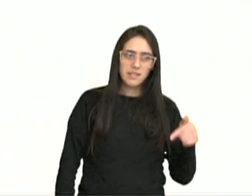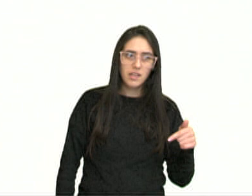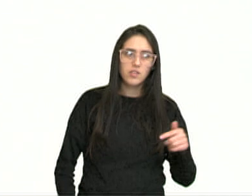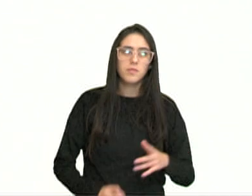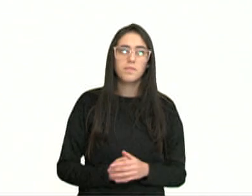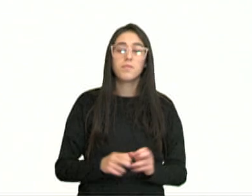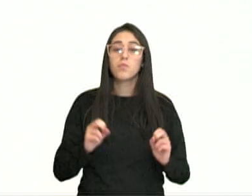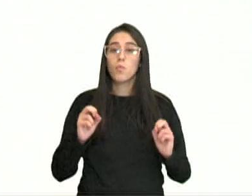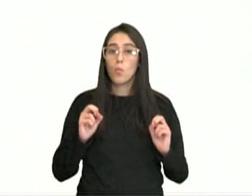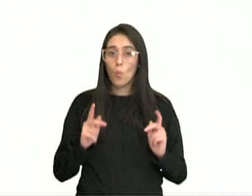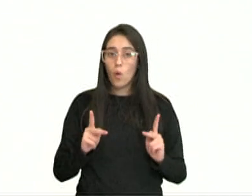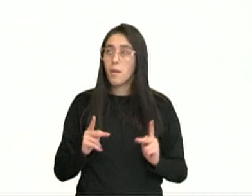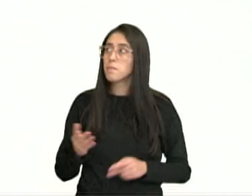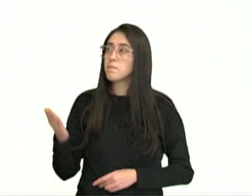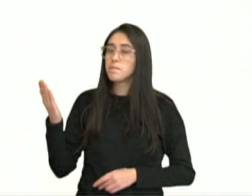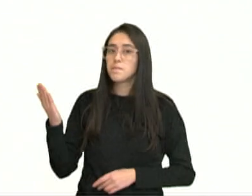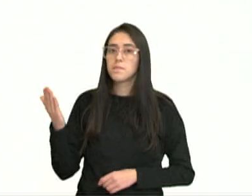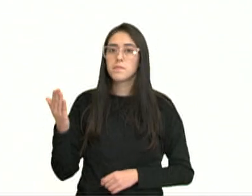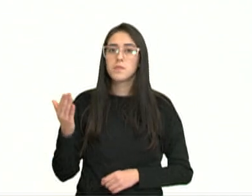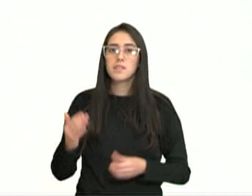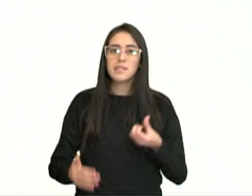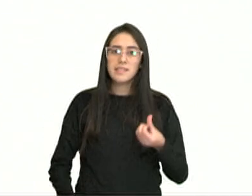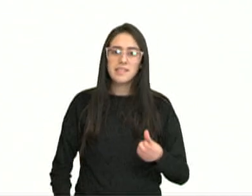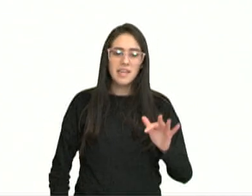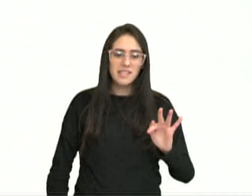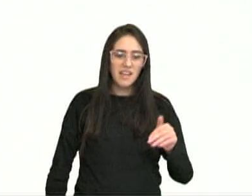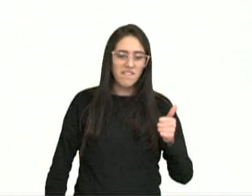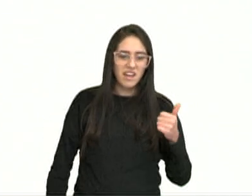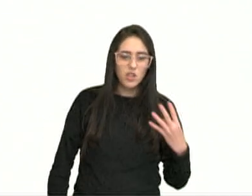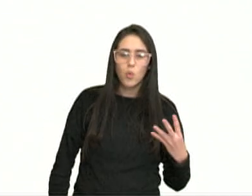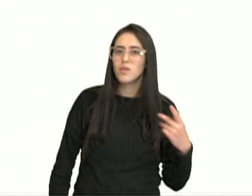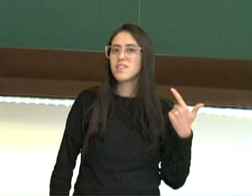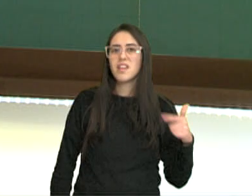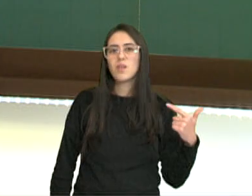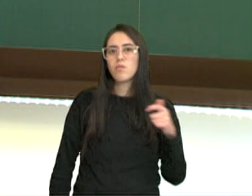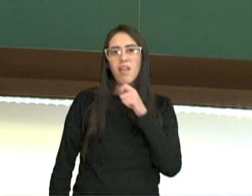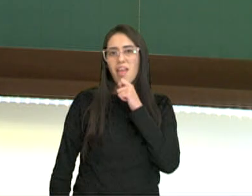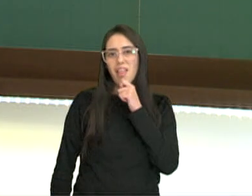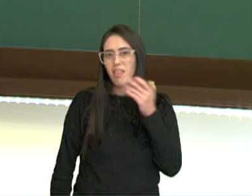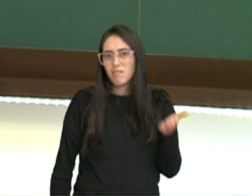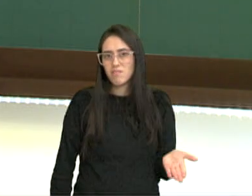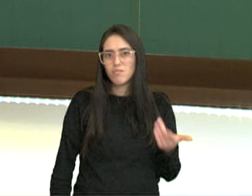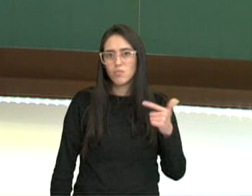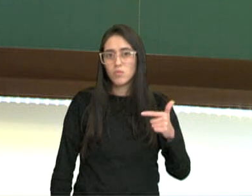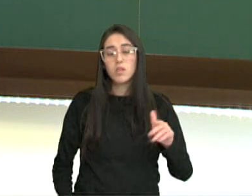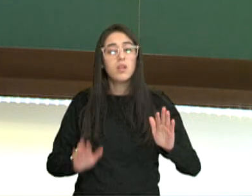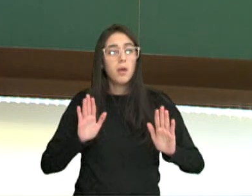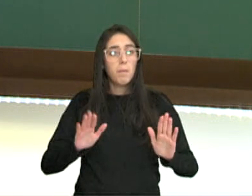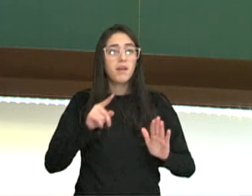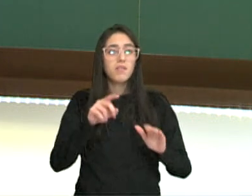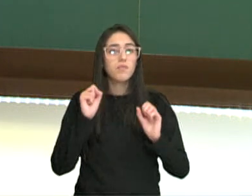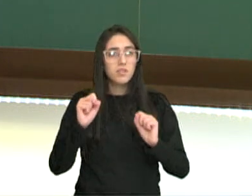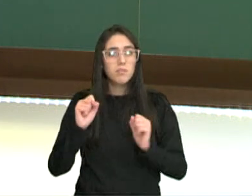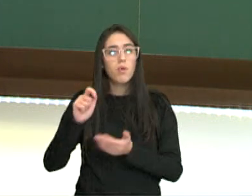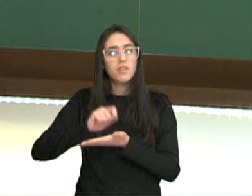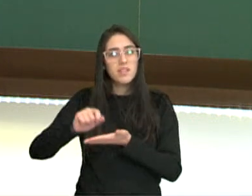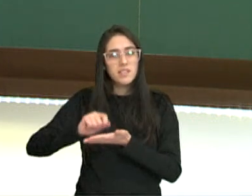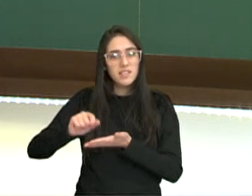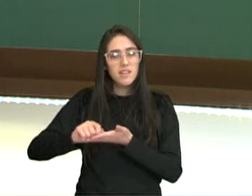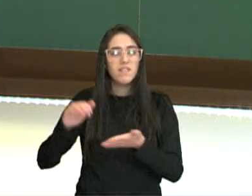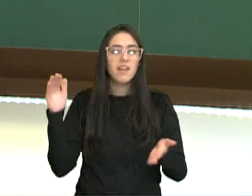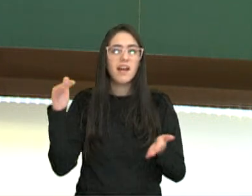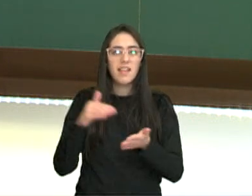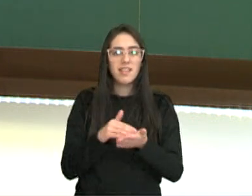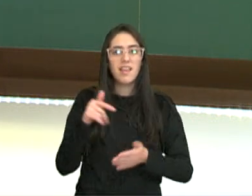vamos utilizar aqui 6, F, 14, não temos ainda esse nível. mas você pode escrever todos eles ali até